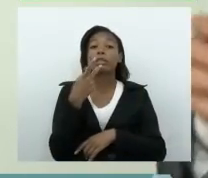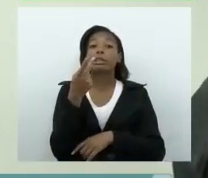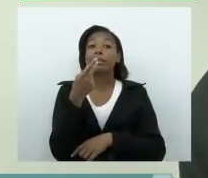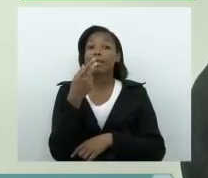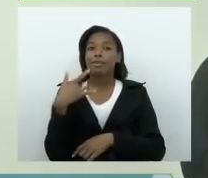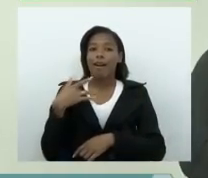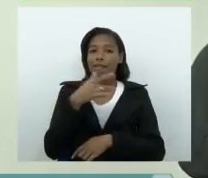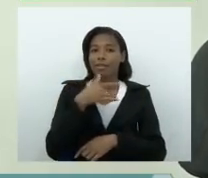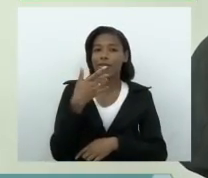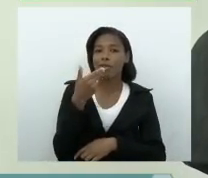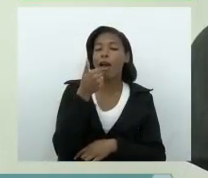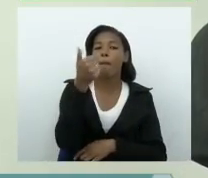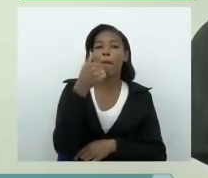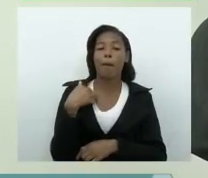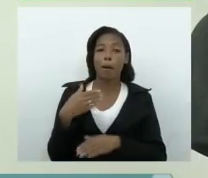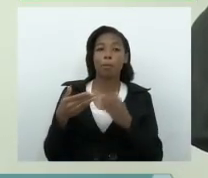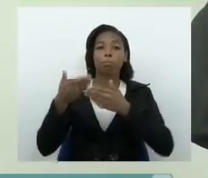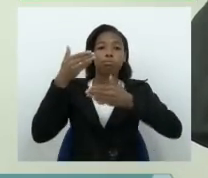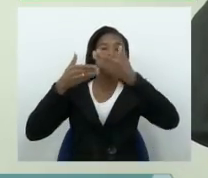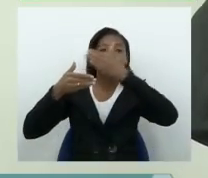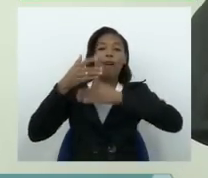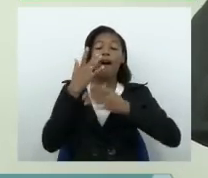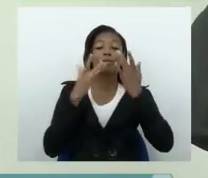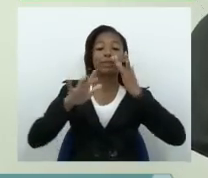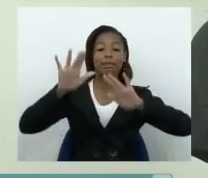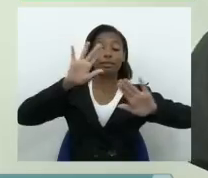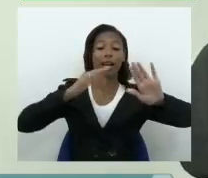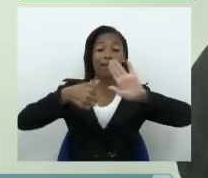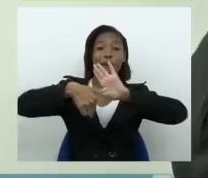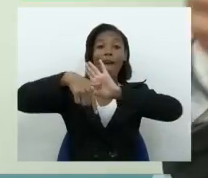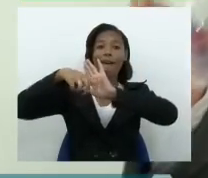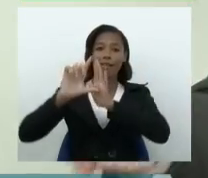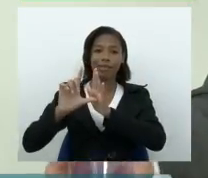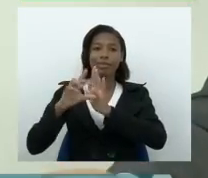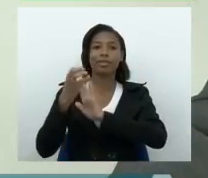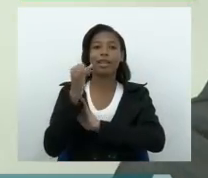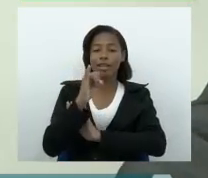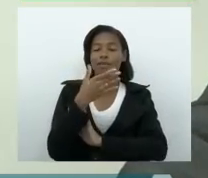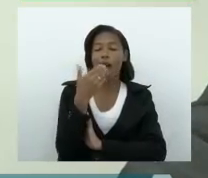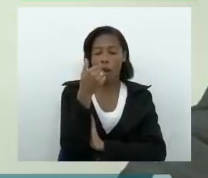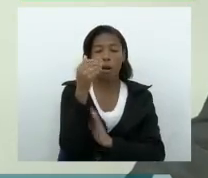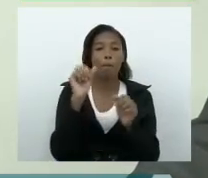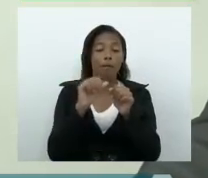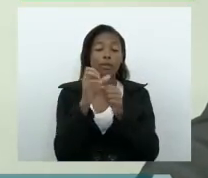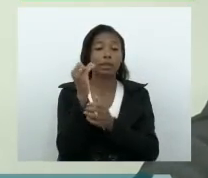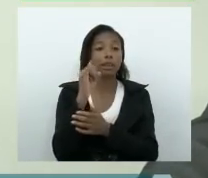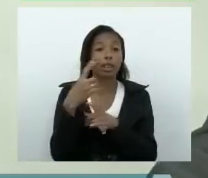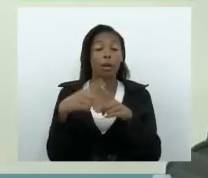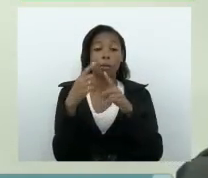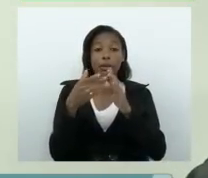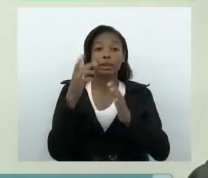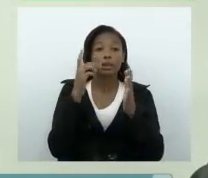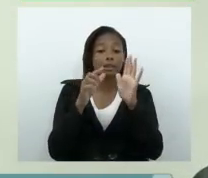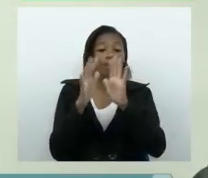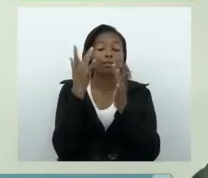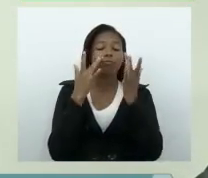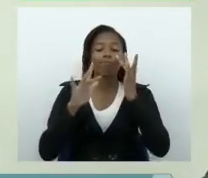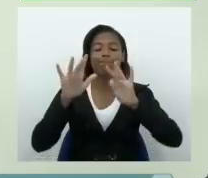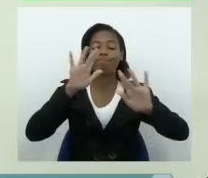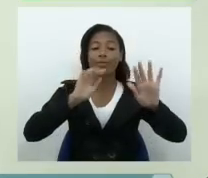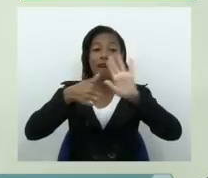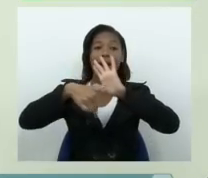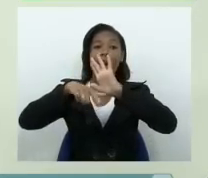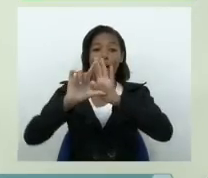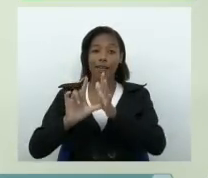em saúde preventiva, com certeza é a saúde mais barata para se fazer, porque você previne grandes problemas no